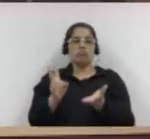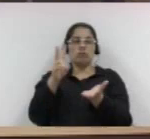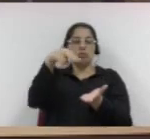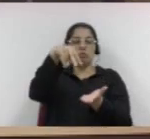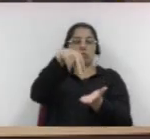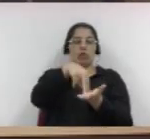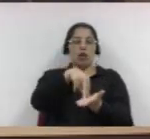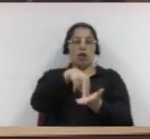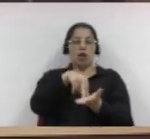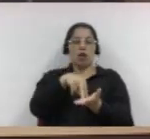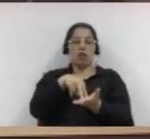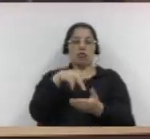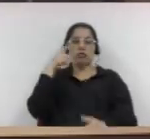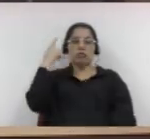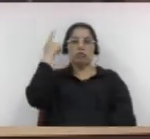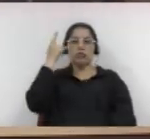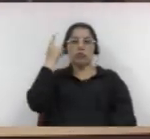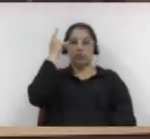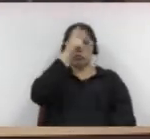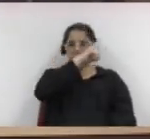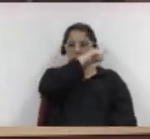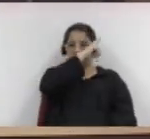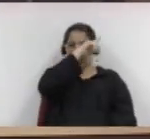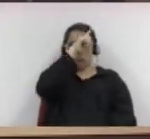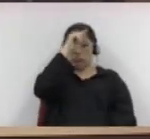palavra, a nobre vereadora Mayra Costa.